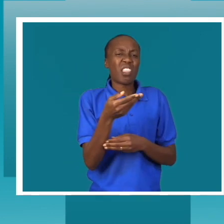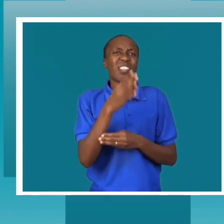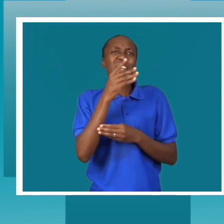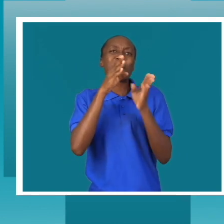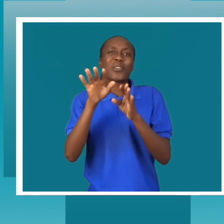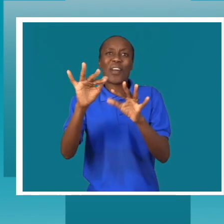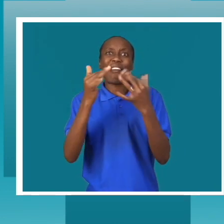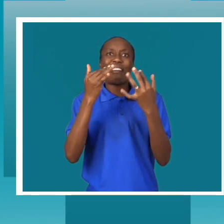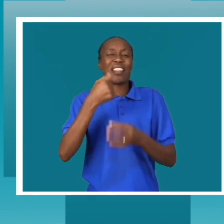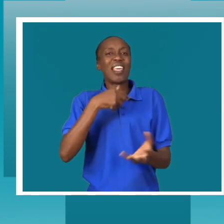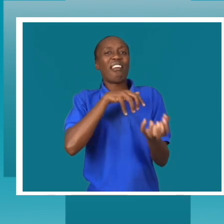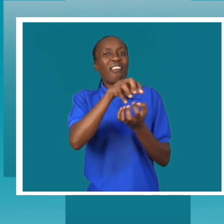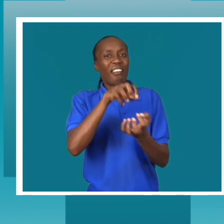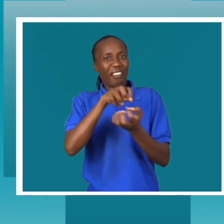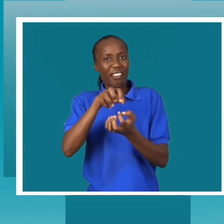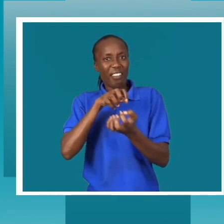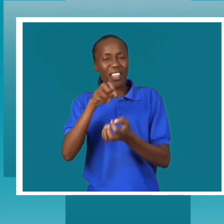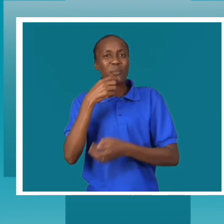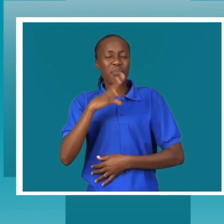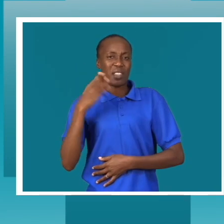quando vem alguma importância.